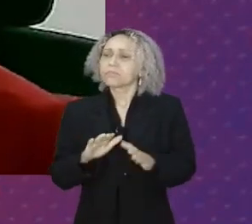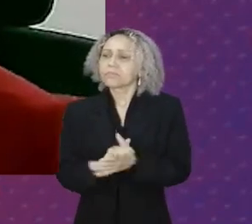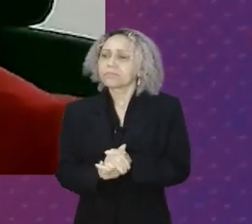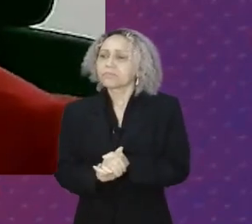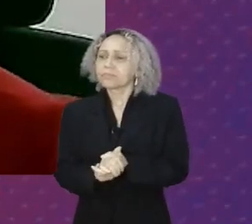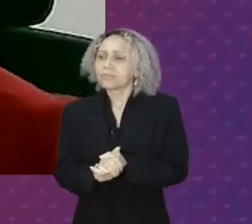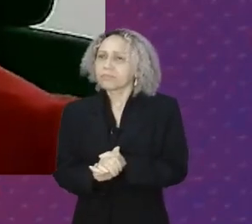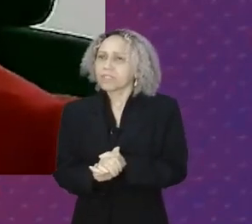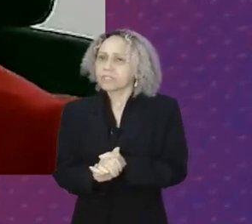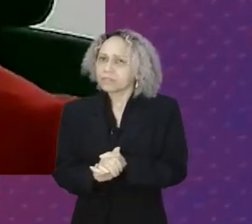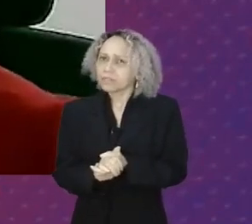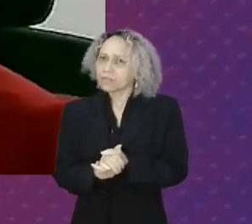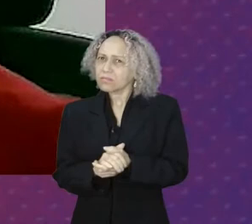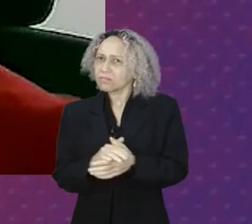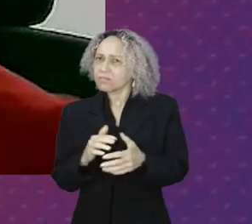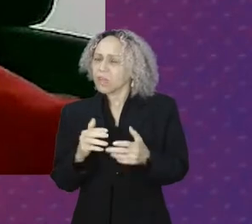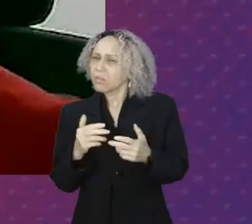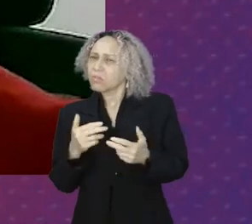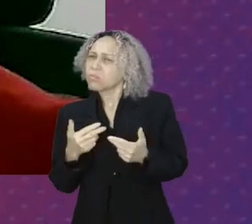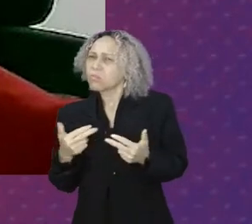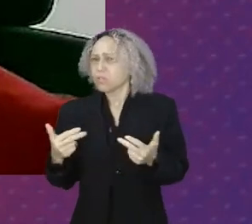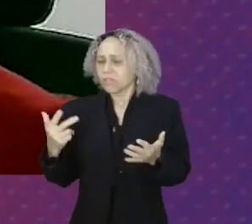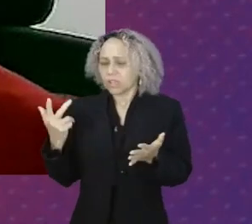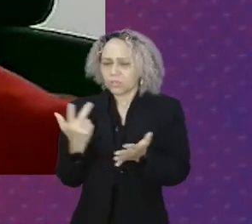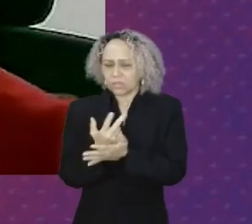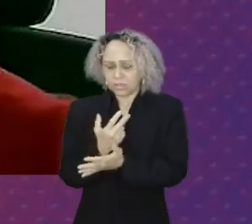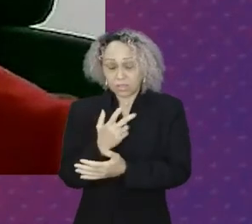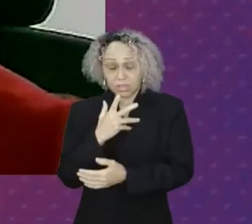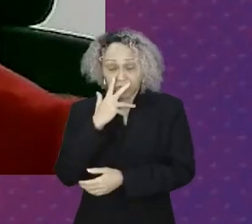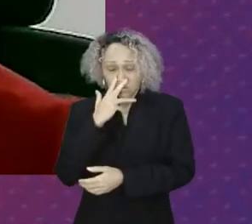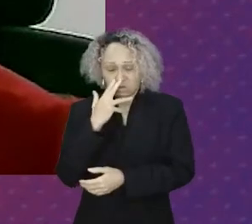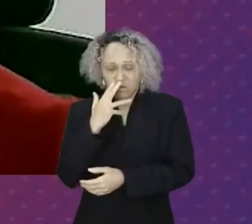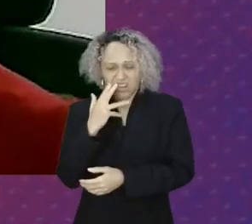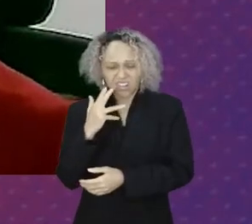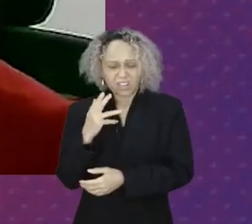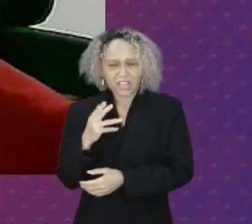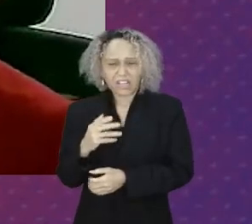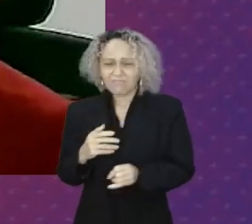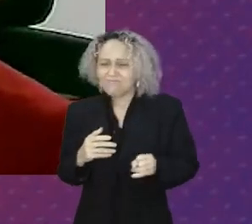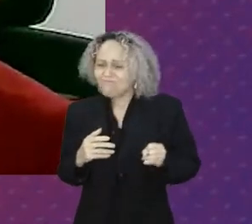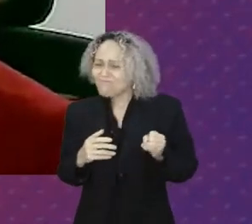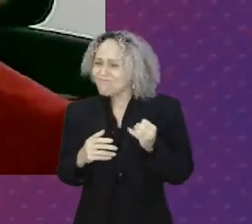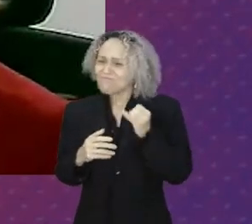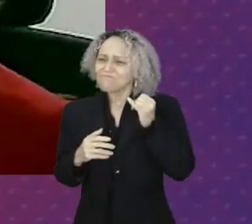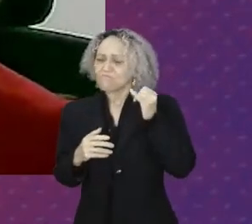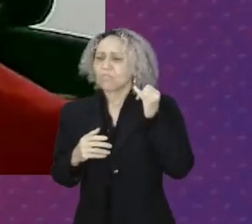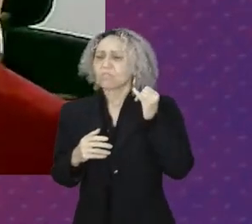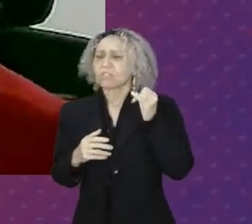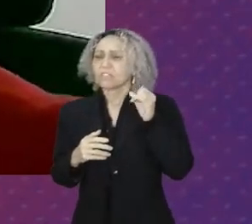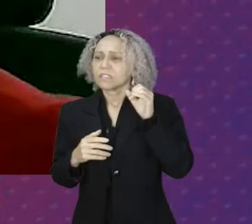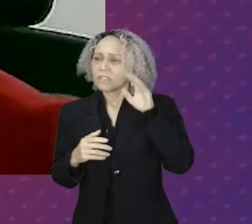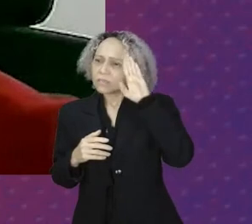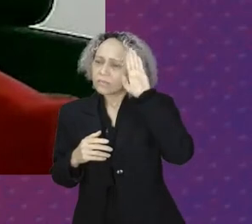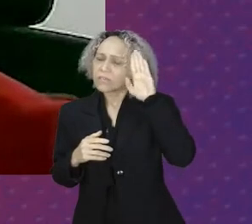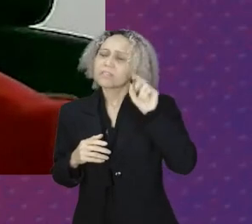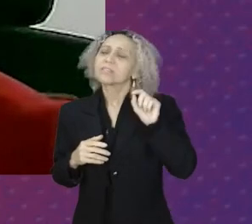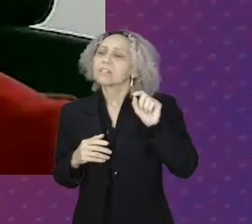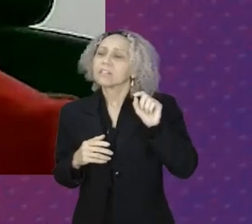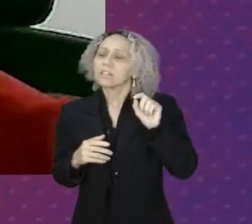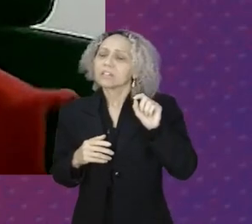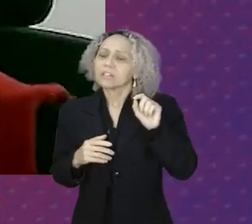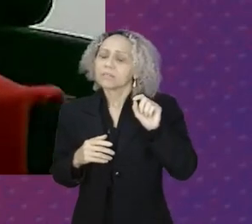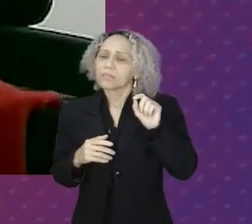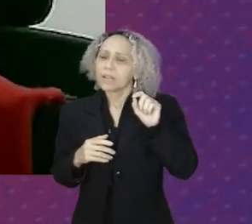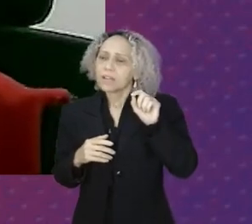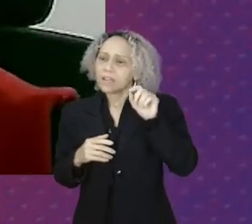comigo e que eu acredito ser fundamental para que nós não passemos por isso novamente,